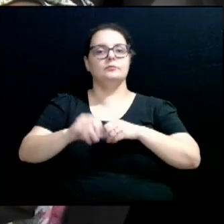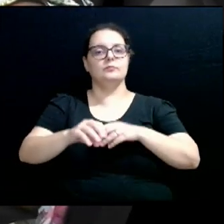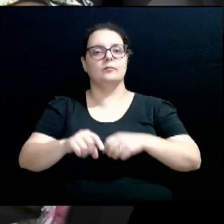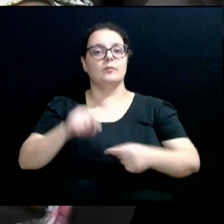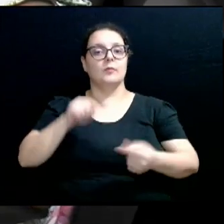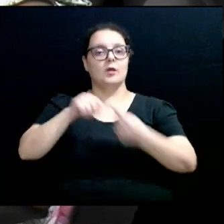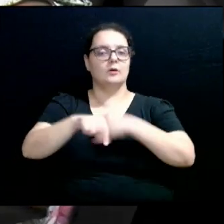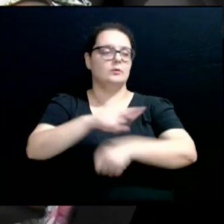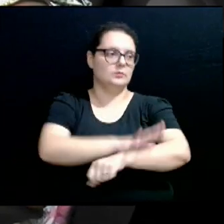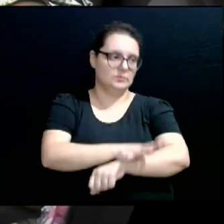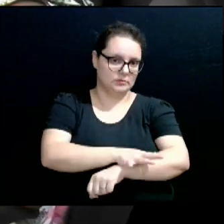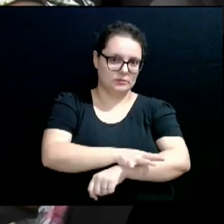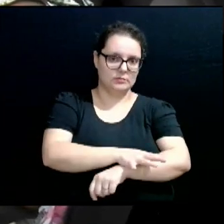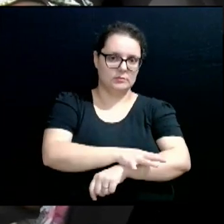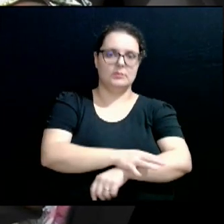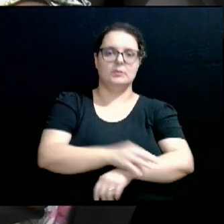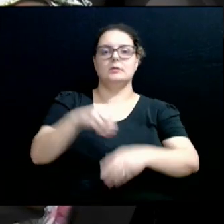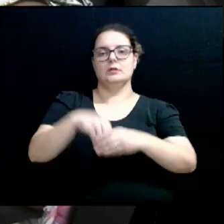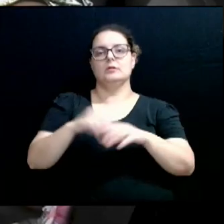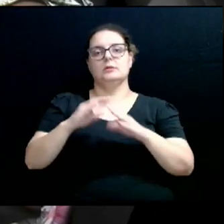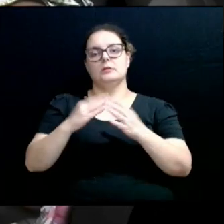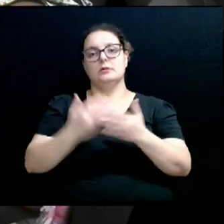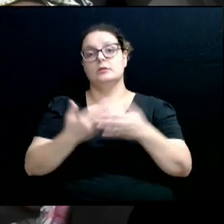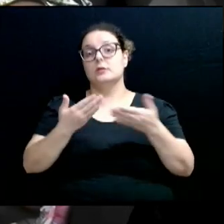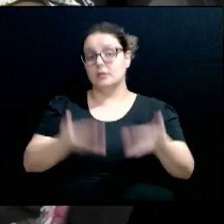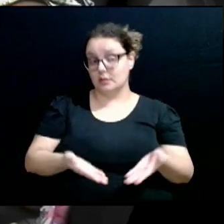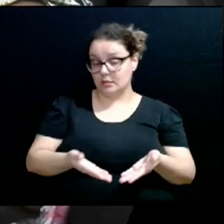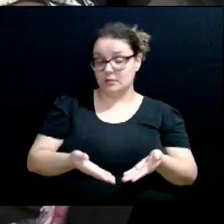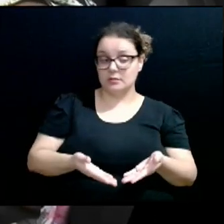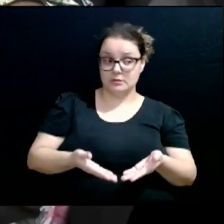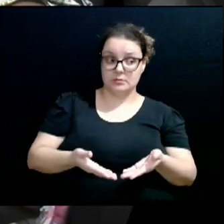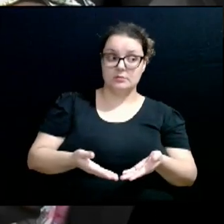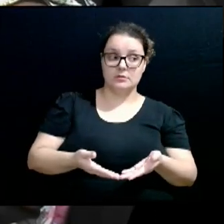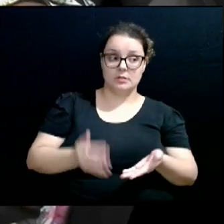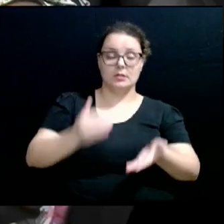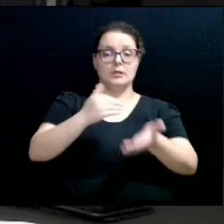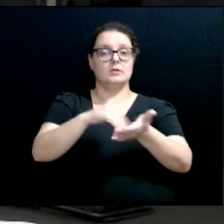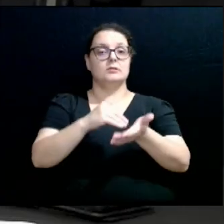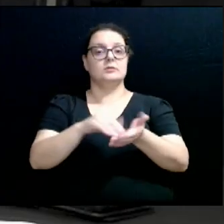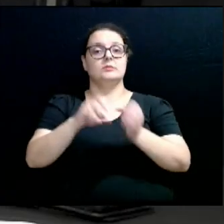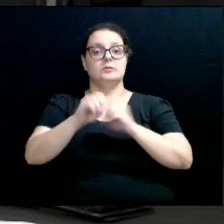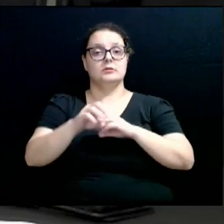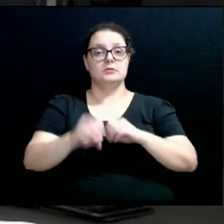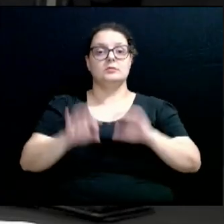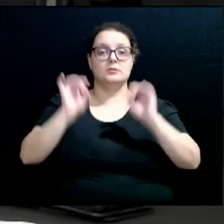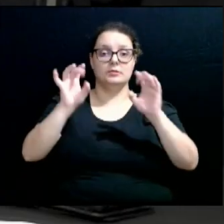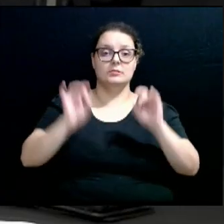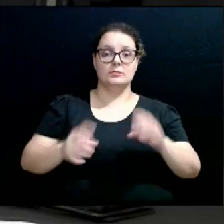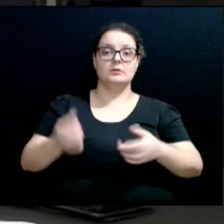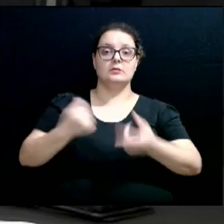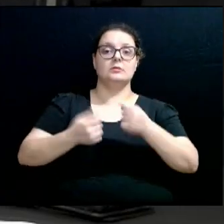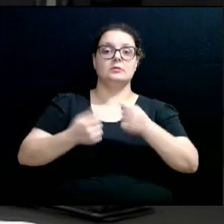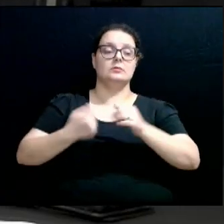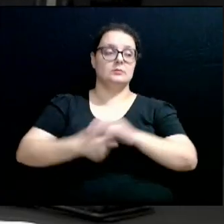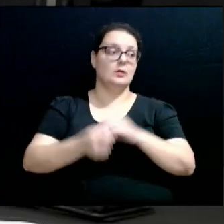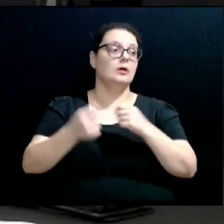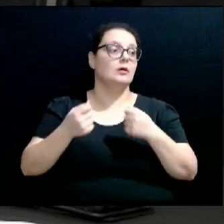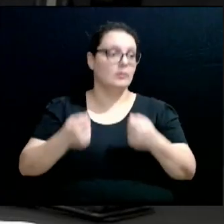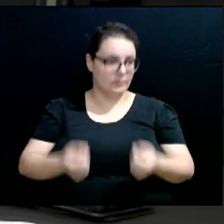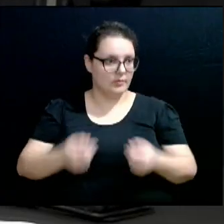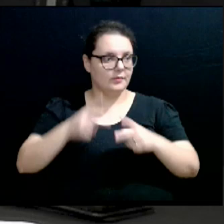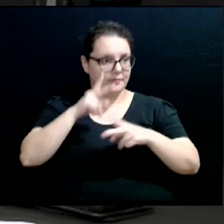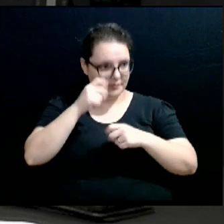Educação antirracista essa que a Secretaria da Educação em especial vem investindo pesadamente, não é, Valéria? É isso mesmo. Existe